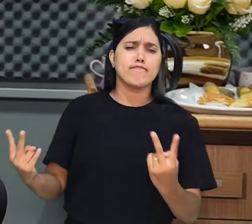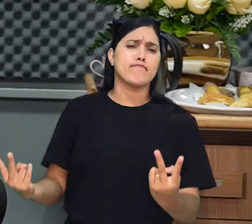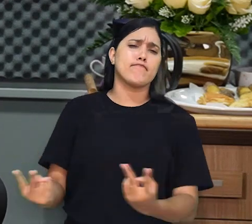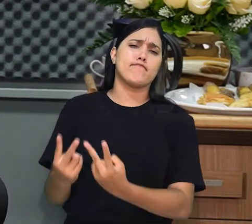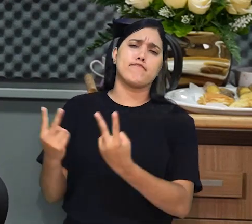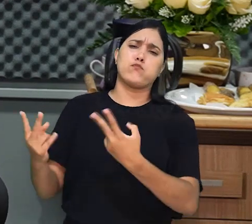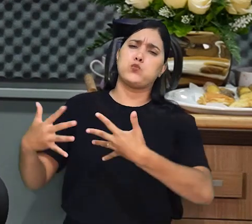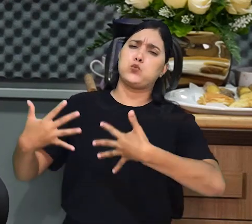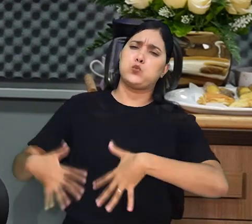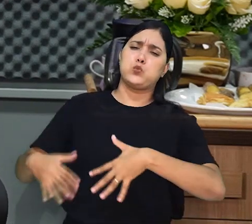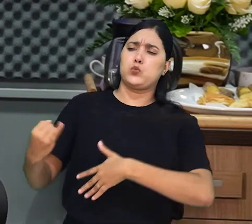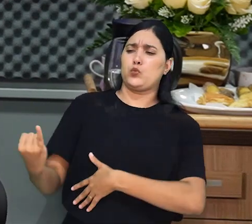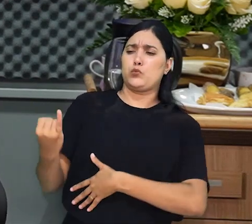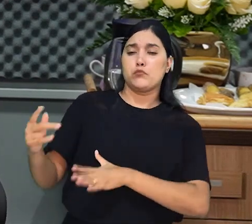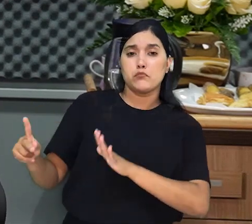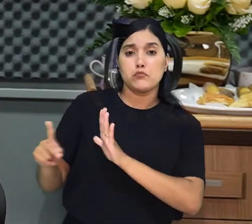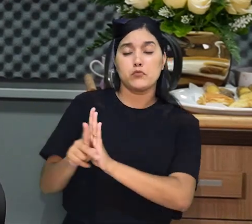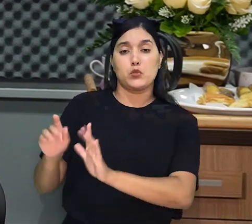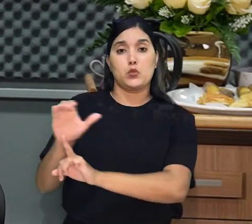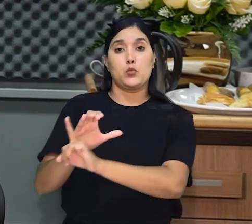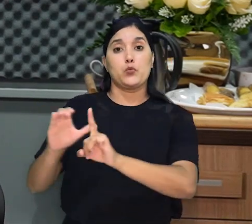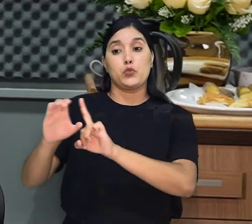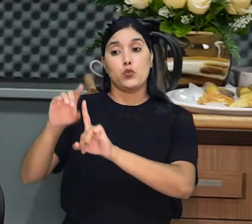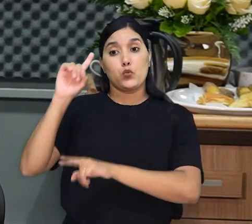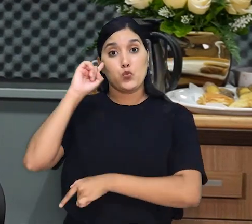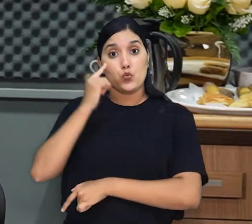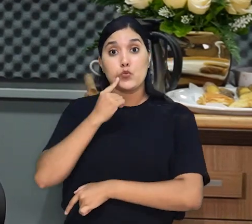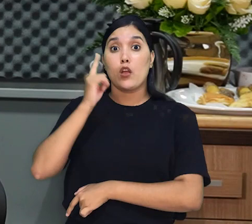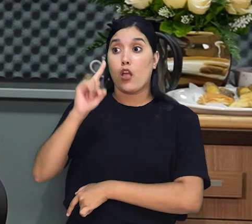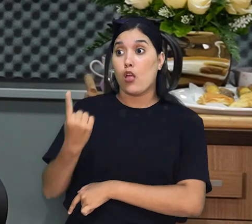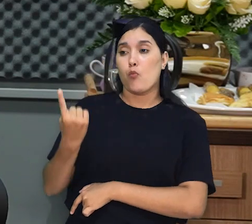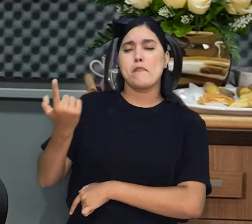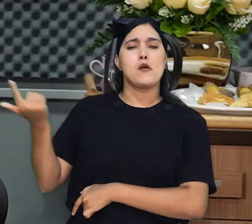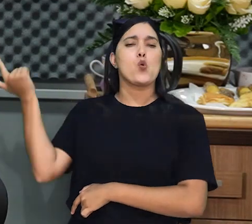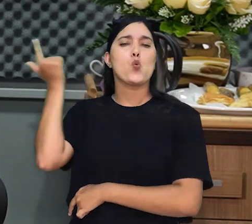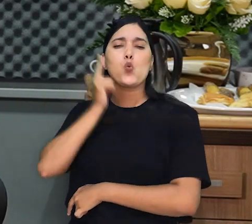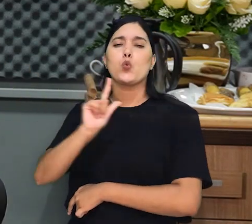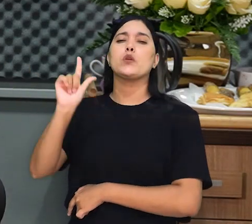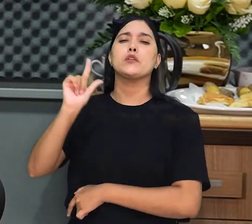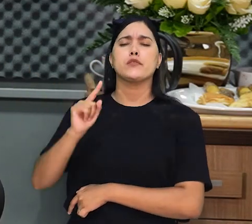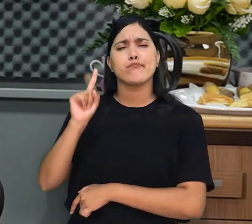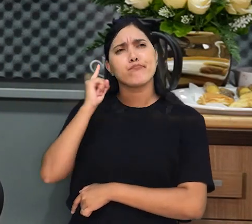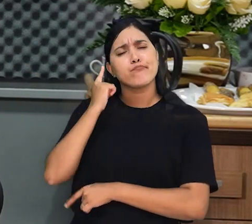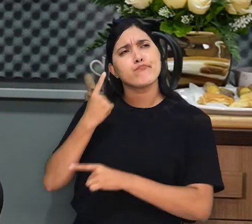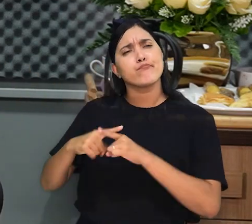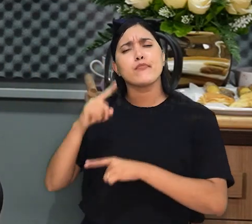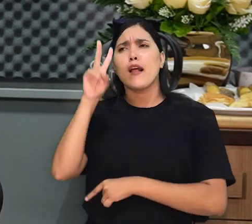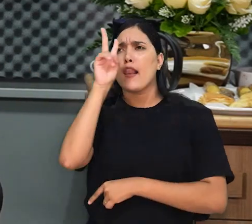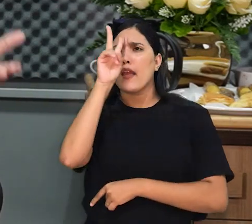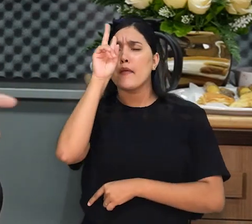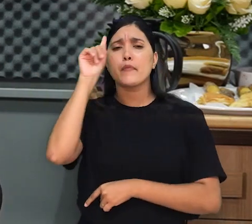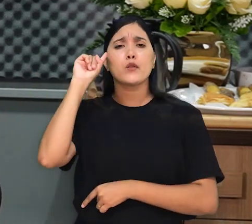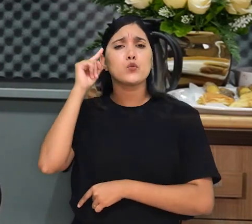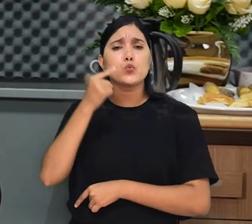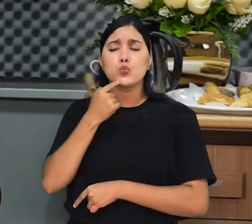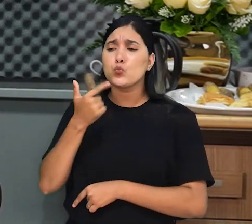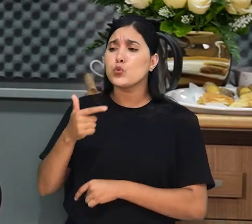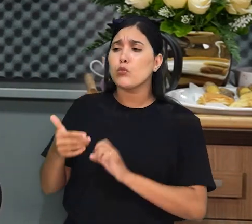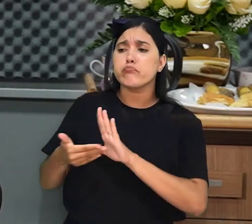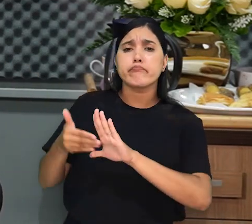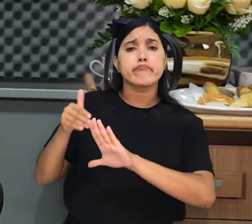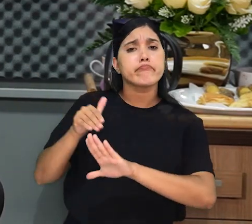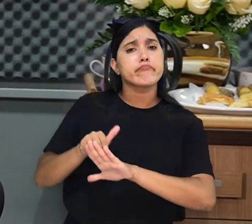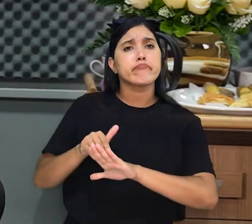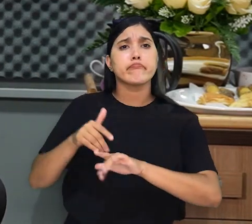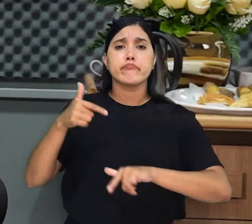muito importante para a comunidade surda, foi uma das conquistas, né? Porque já imaginou um surdo que não tem oportunidade nenhuma de